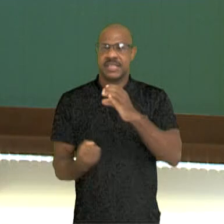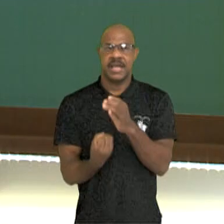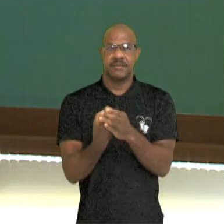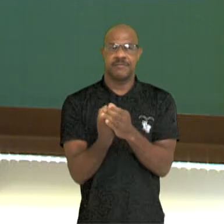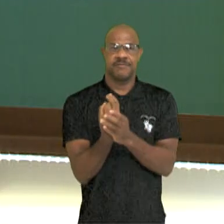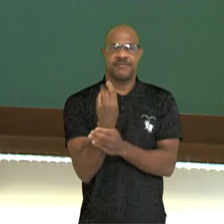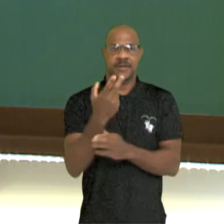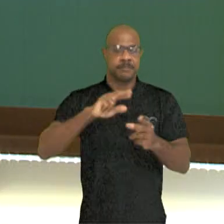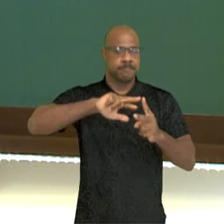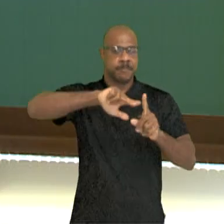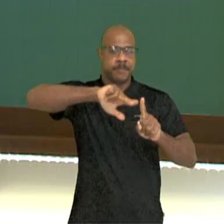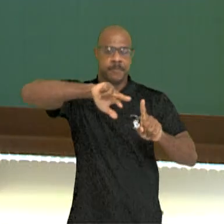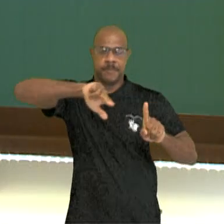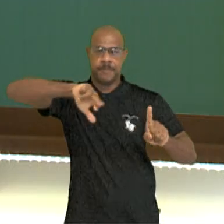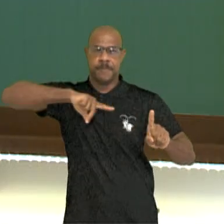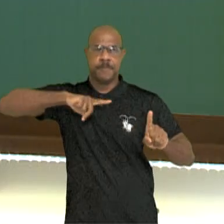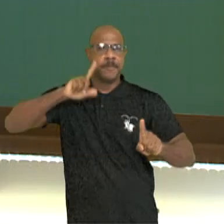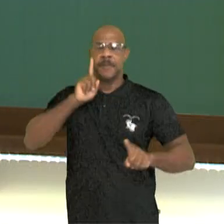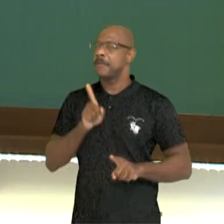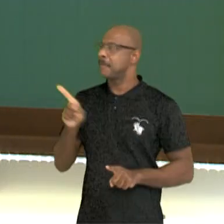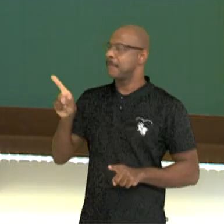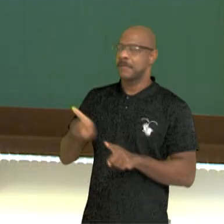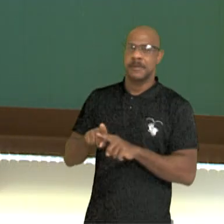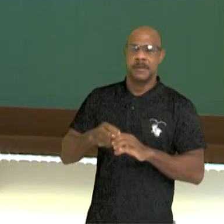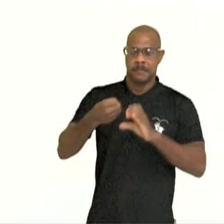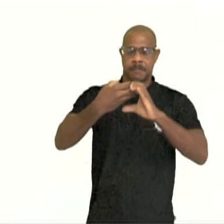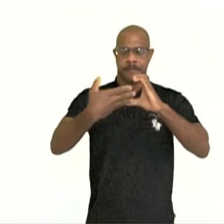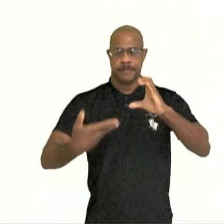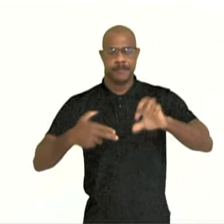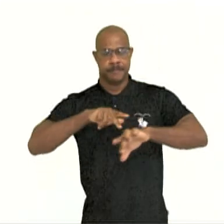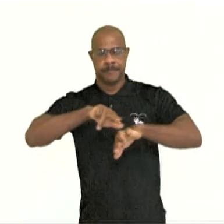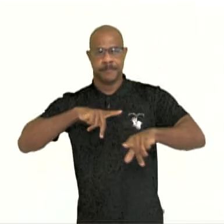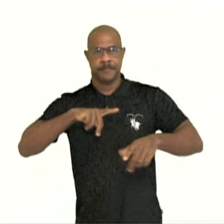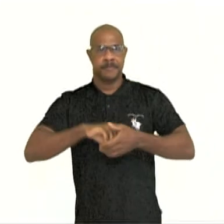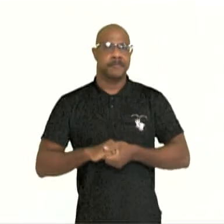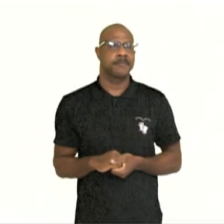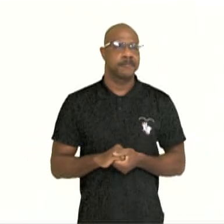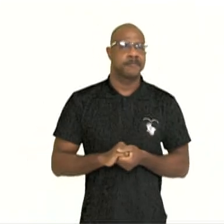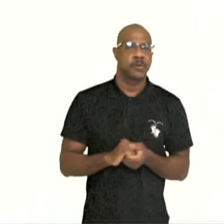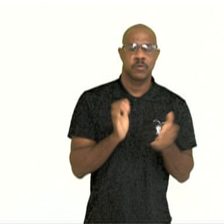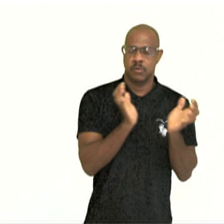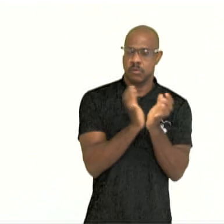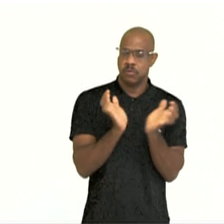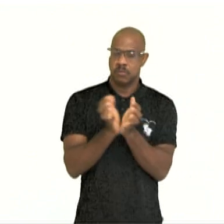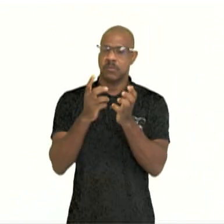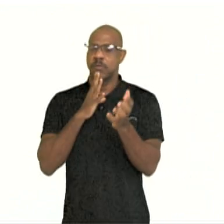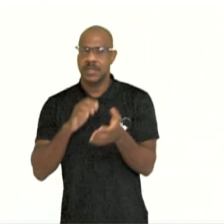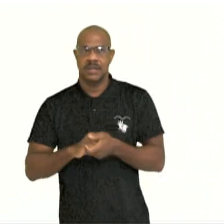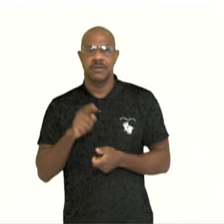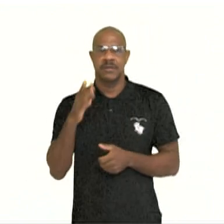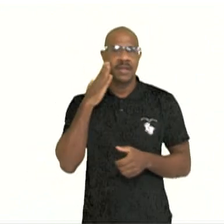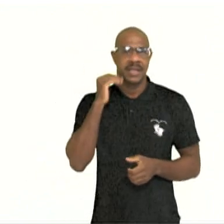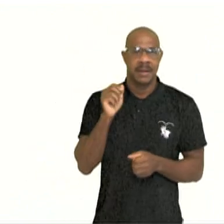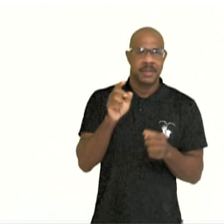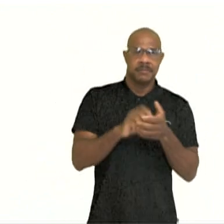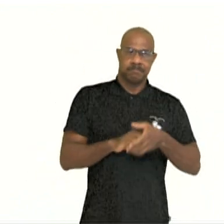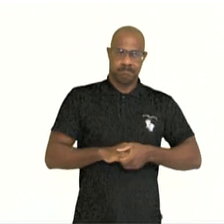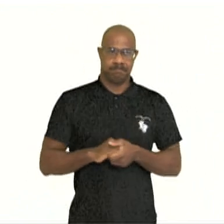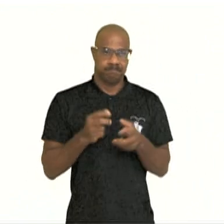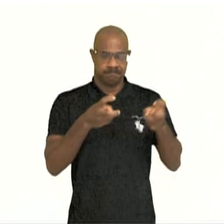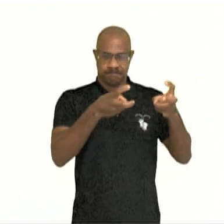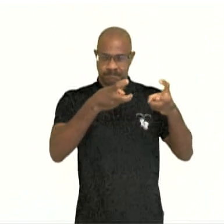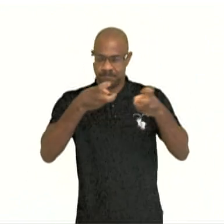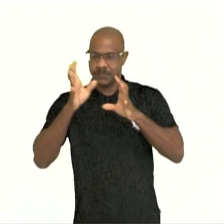de classificação deste grupo. Então, com certeza vocês já sabem, já devem ter analisado o cladograma do